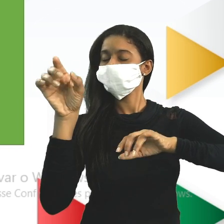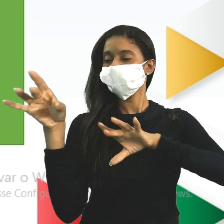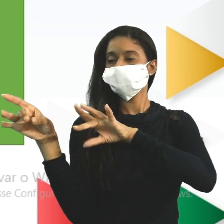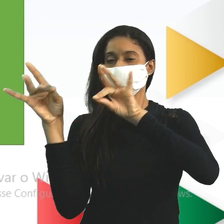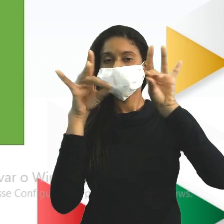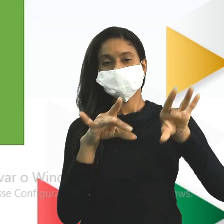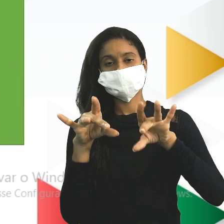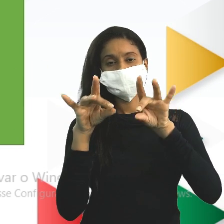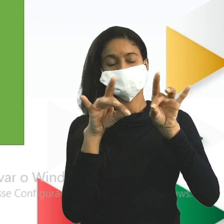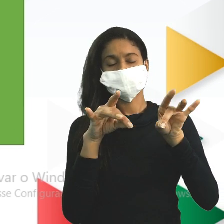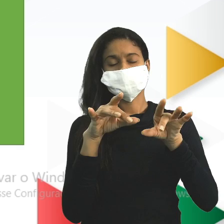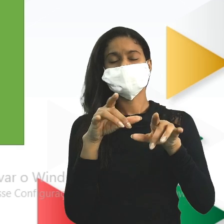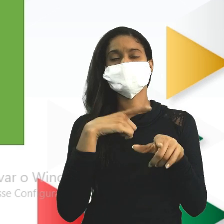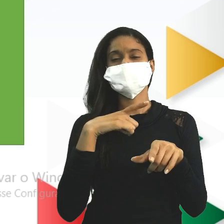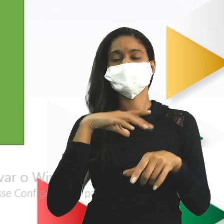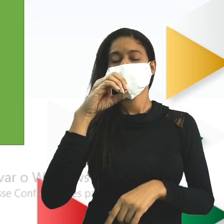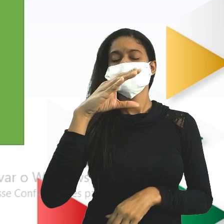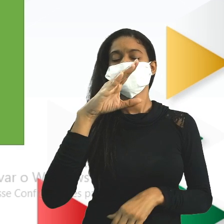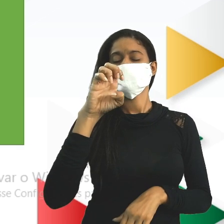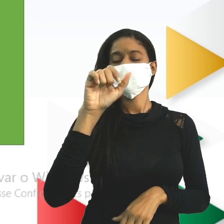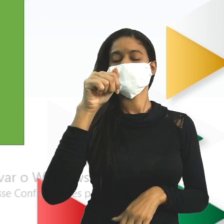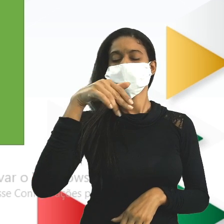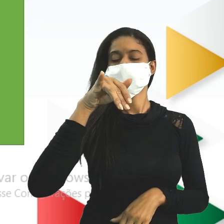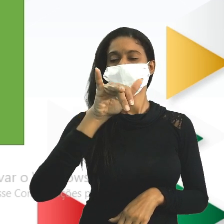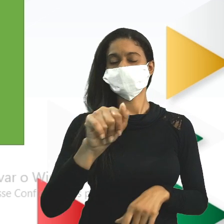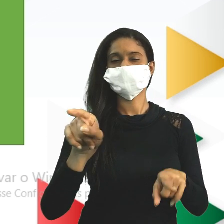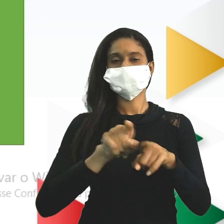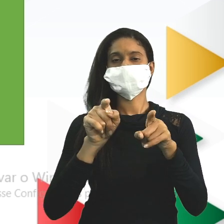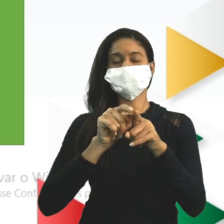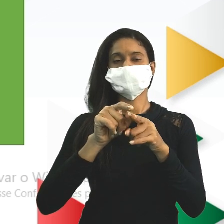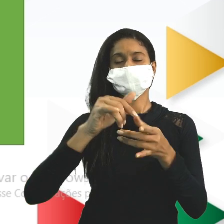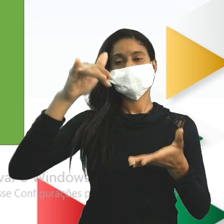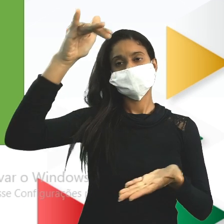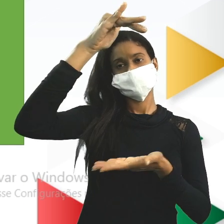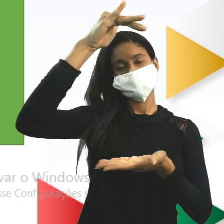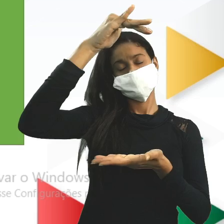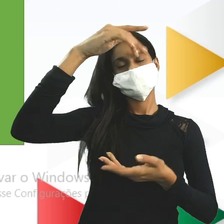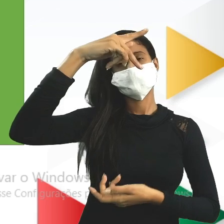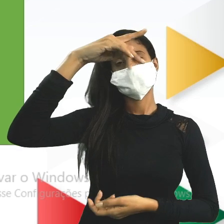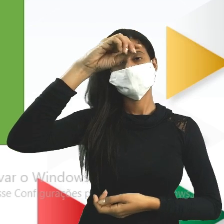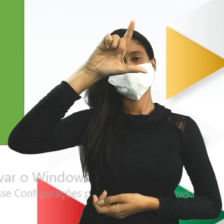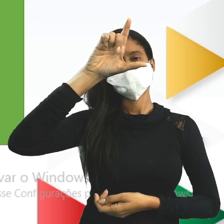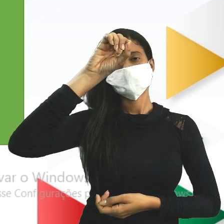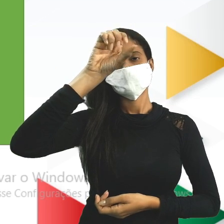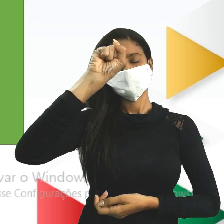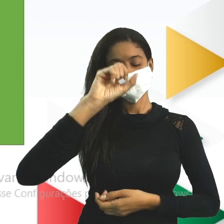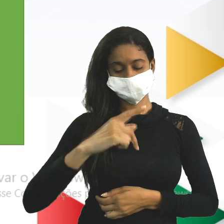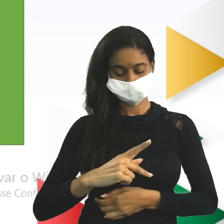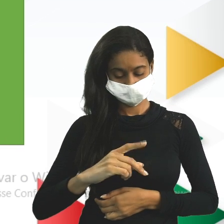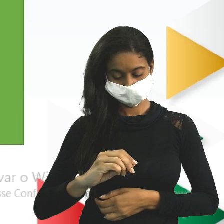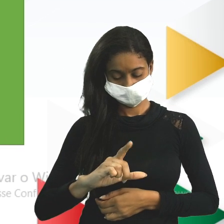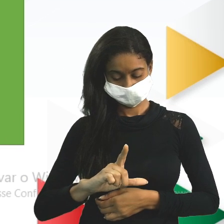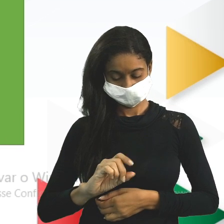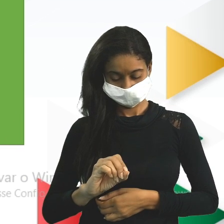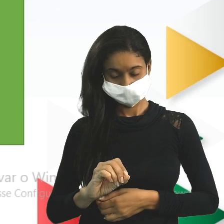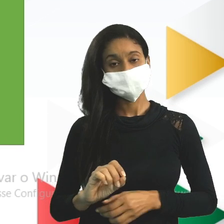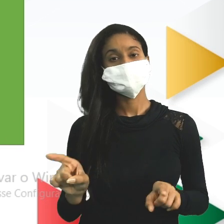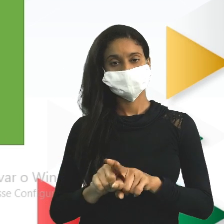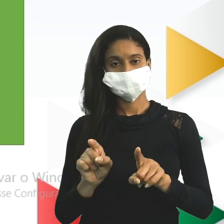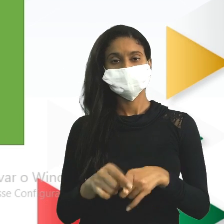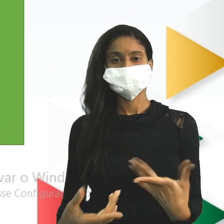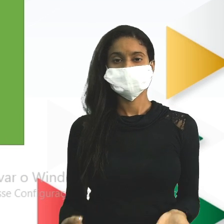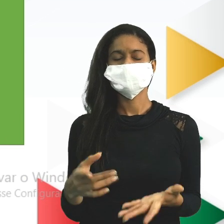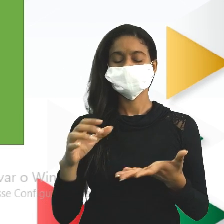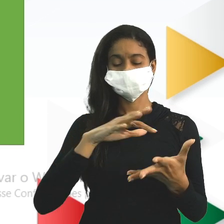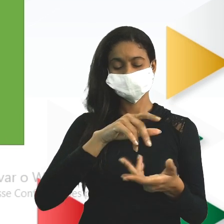gente? Austrália e os 2 polos nortes. Aí não dá para ver a formação, não é um globo, uma bolinha redonda.